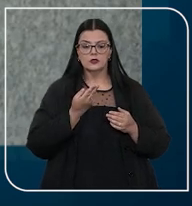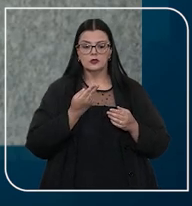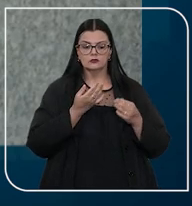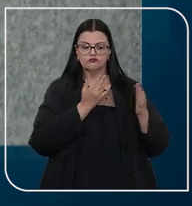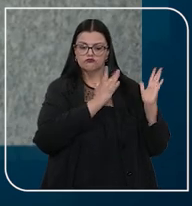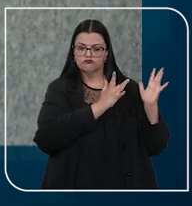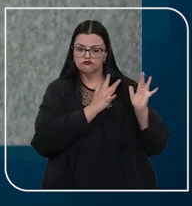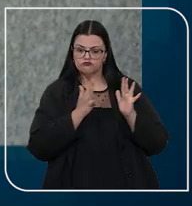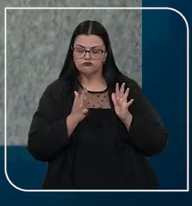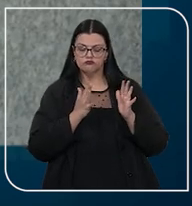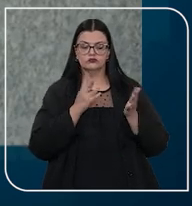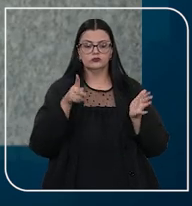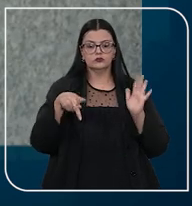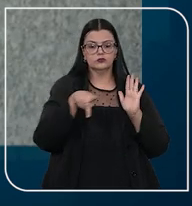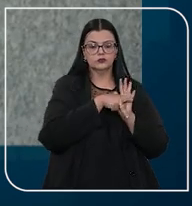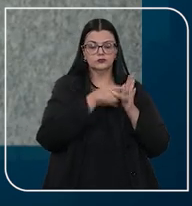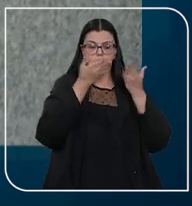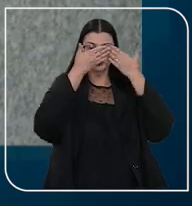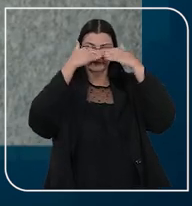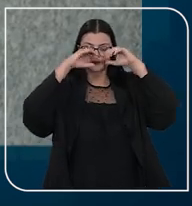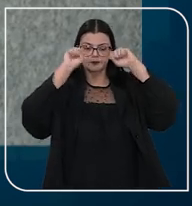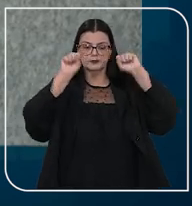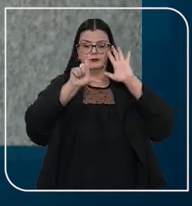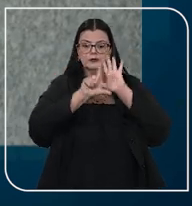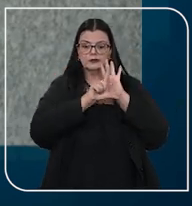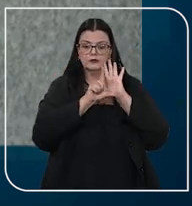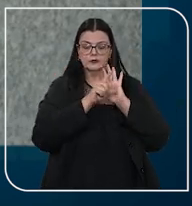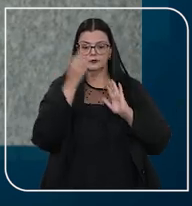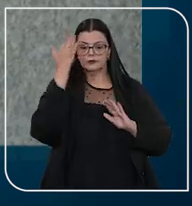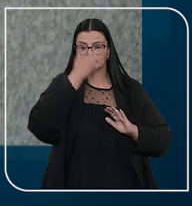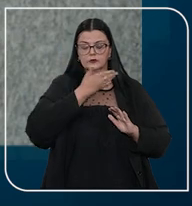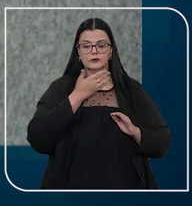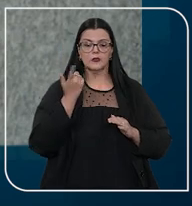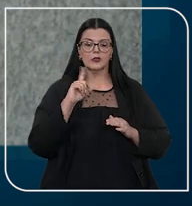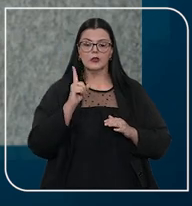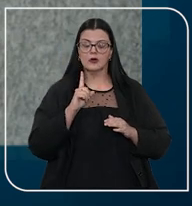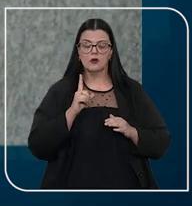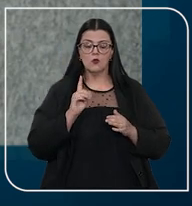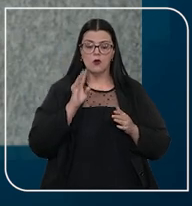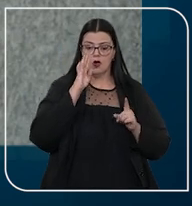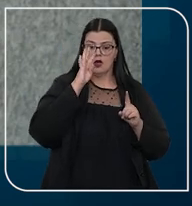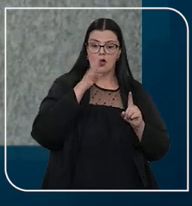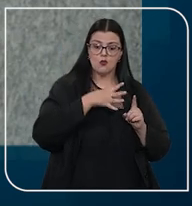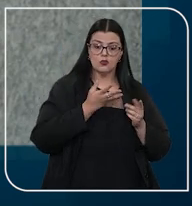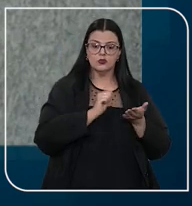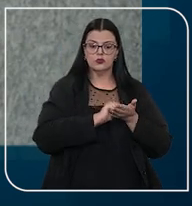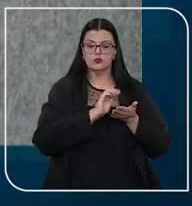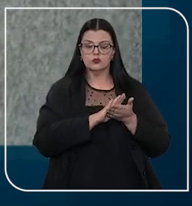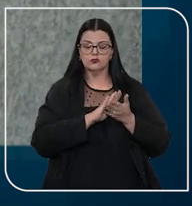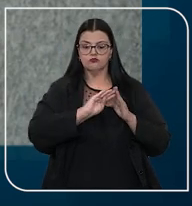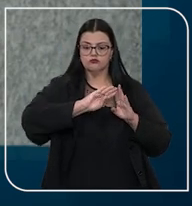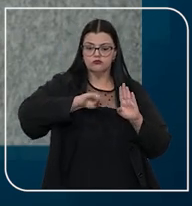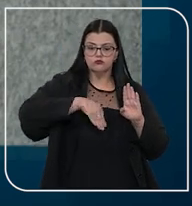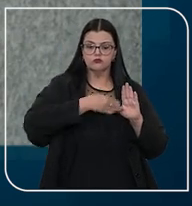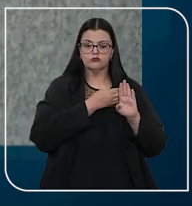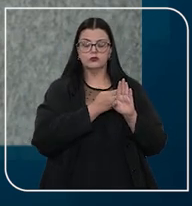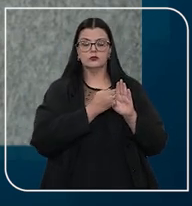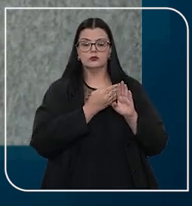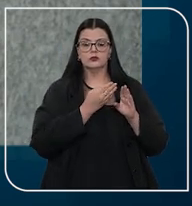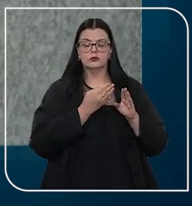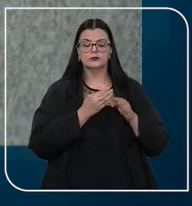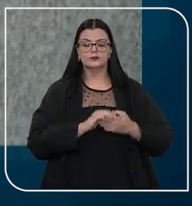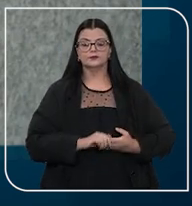pode seguir orientando as decisões do tribunal quando a legislação estabelece expressamente não ser cabível a condenação por ato ímprobo